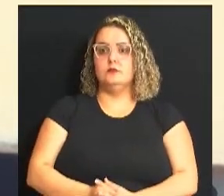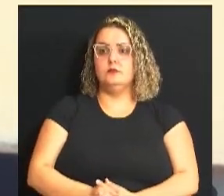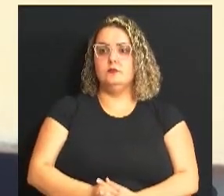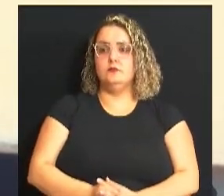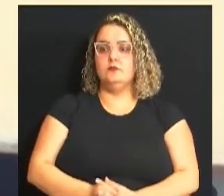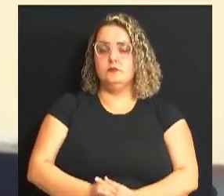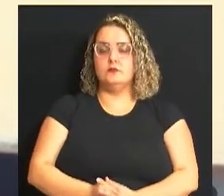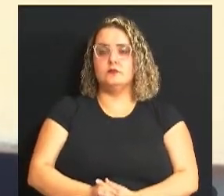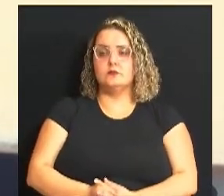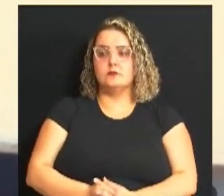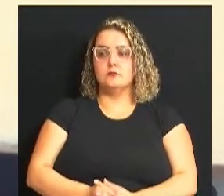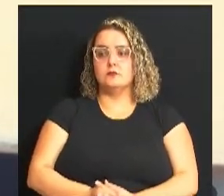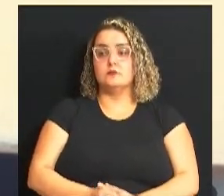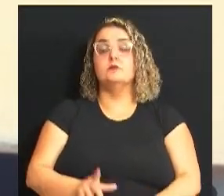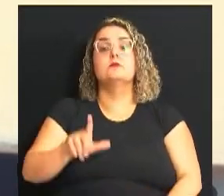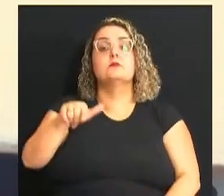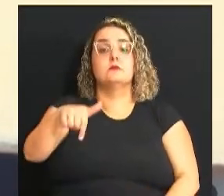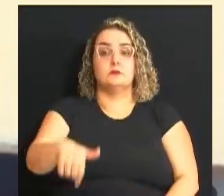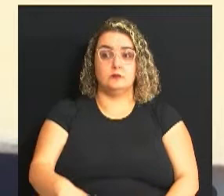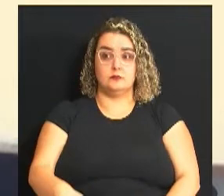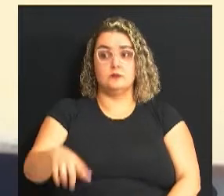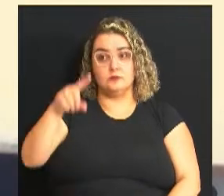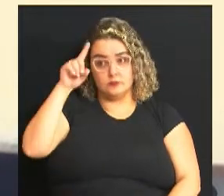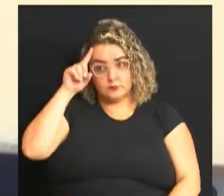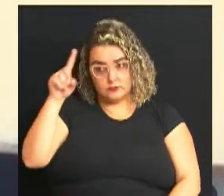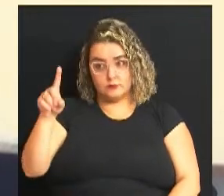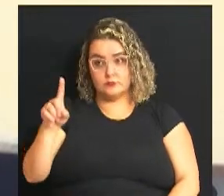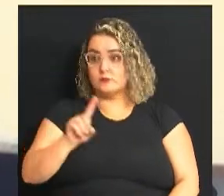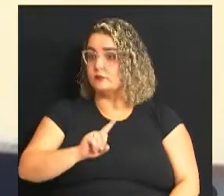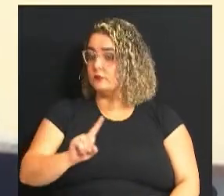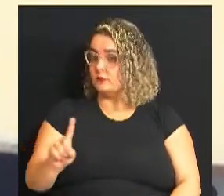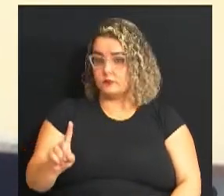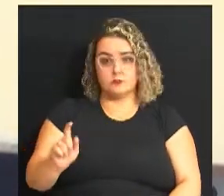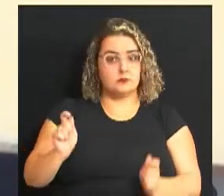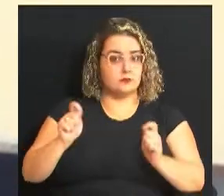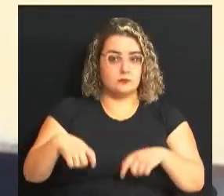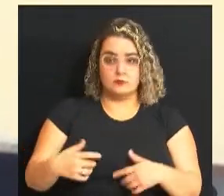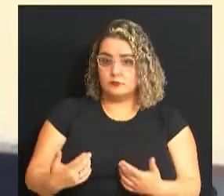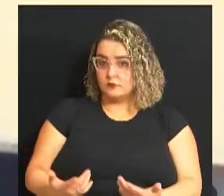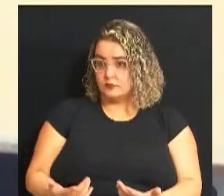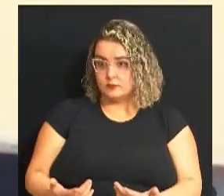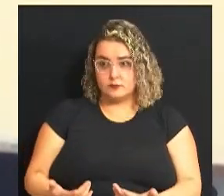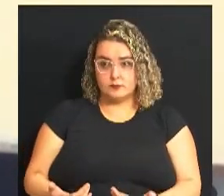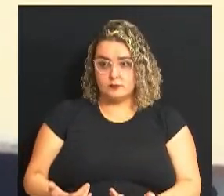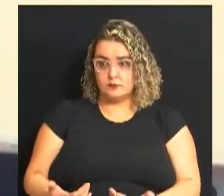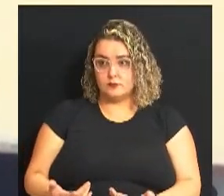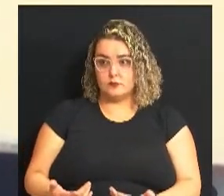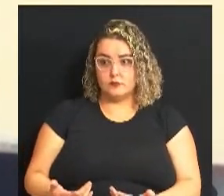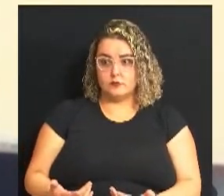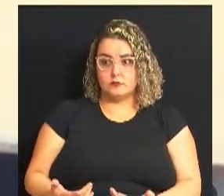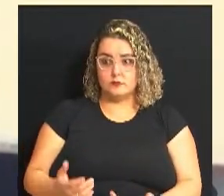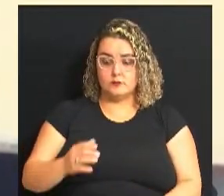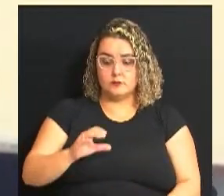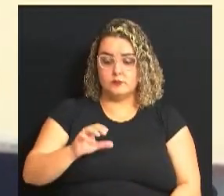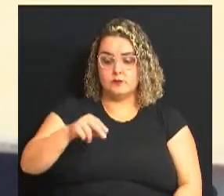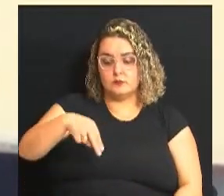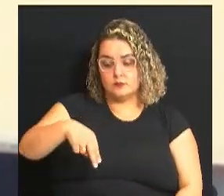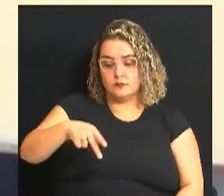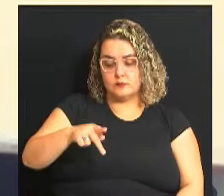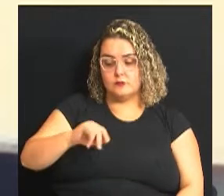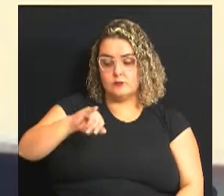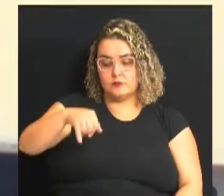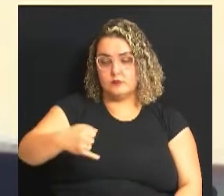Mesmo após essa data, não seria possível abrir tirar CNPJ,